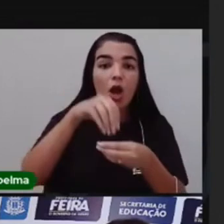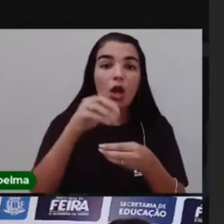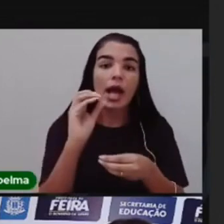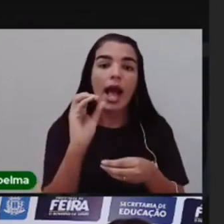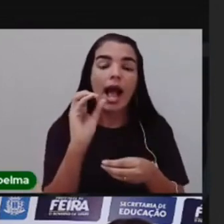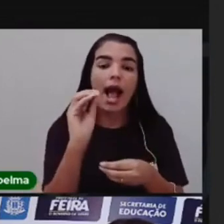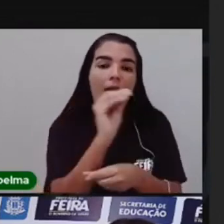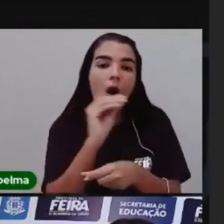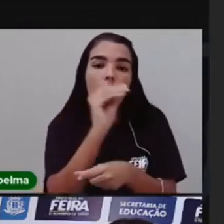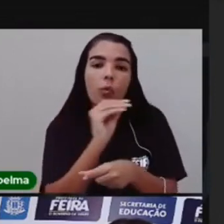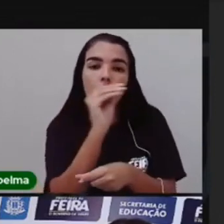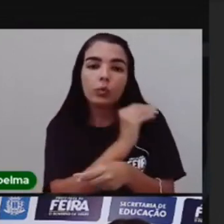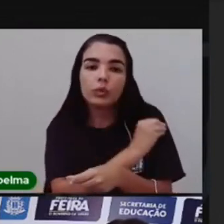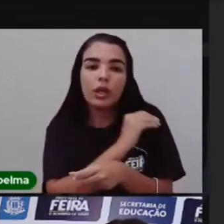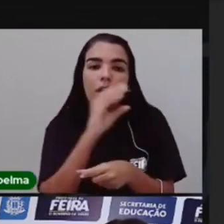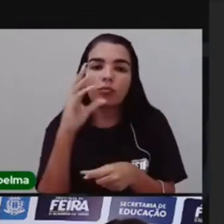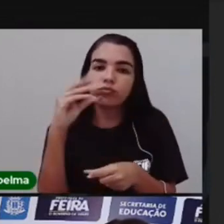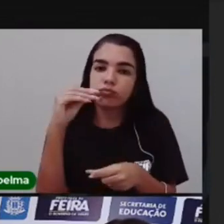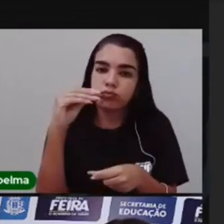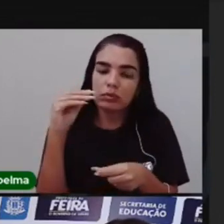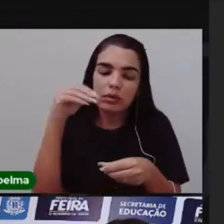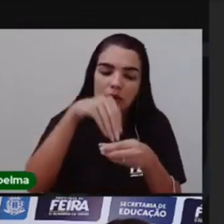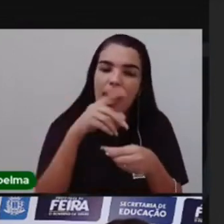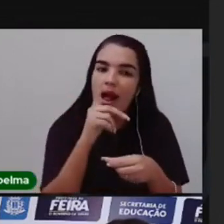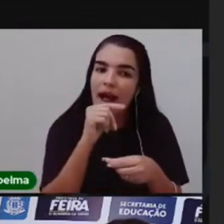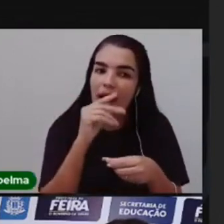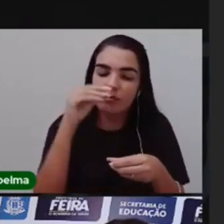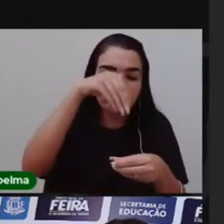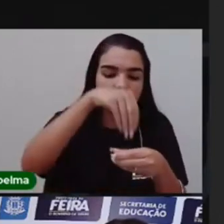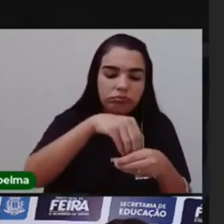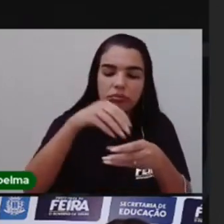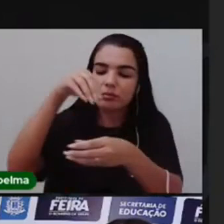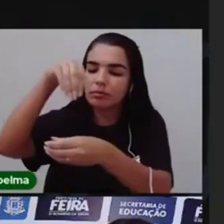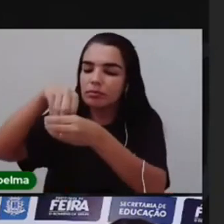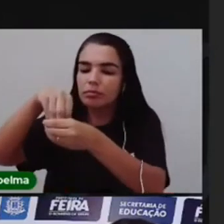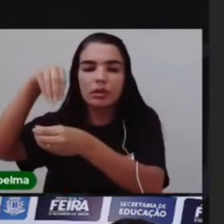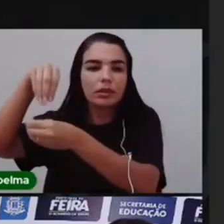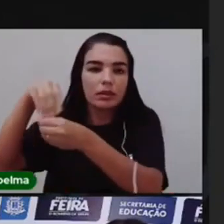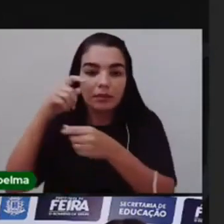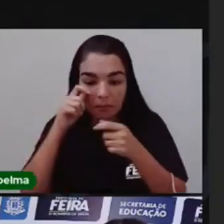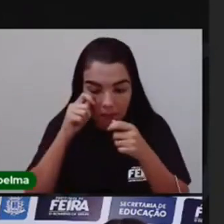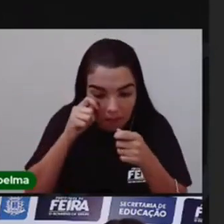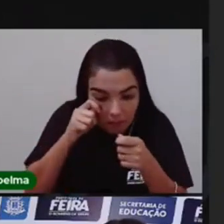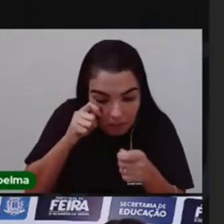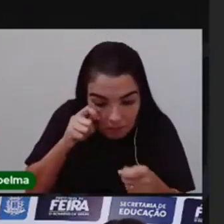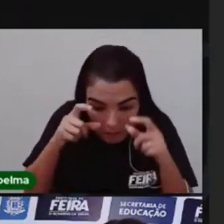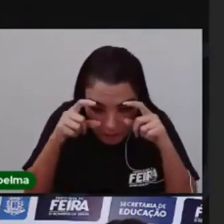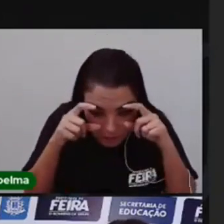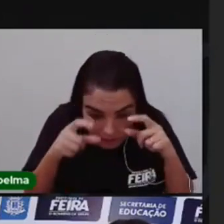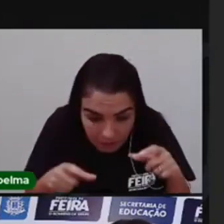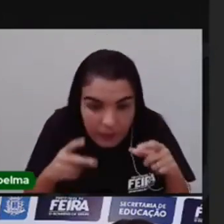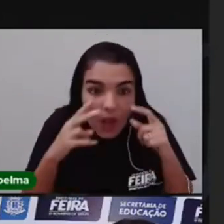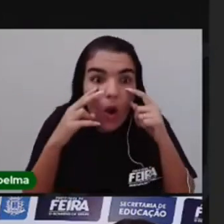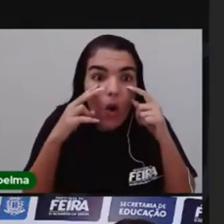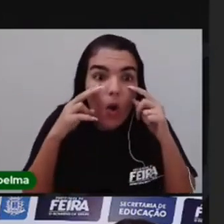algodão molhado com água, né? Dentro de cada pote. Observe com uma lupa, ou vocês também vão conseguir